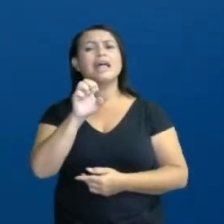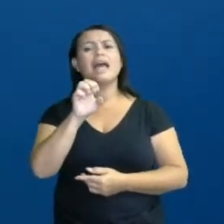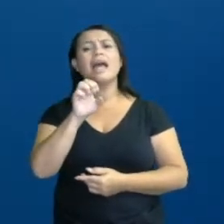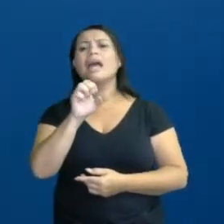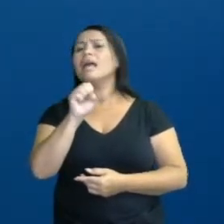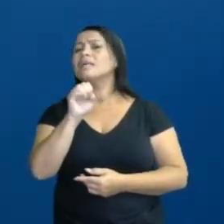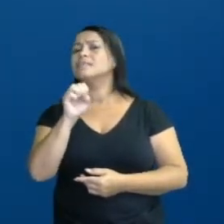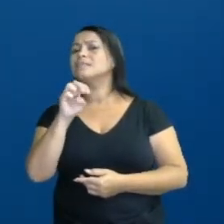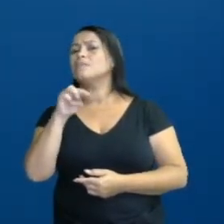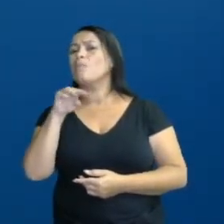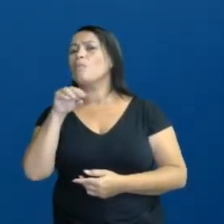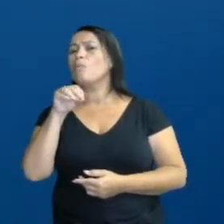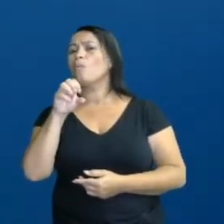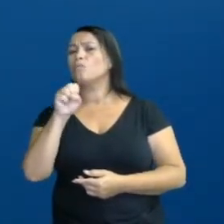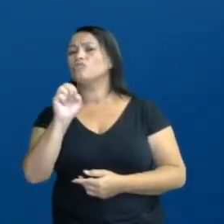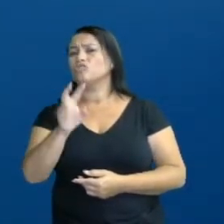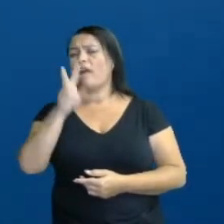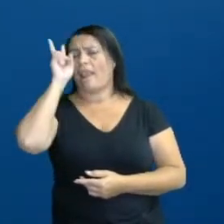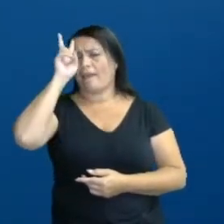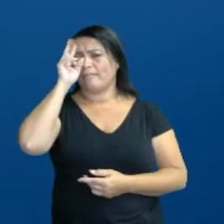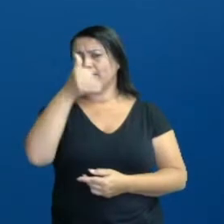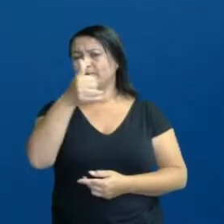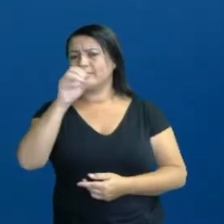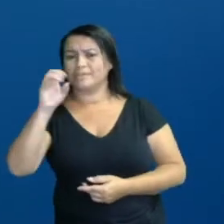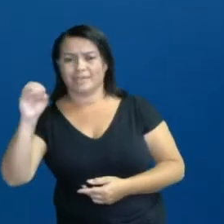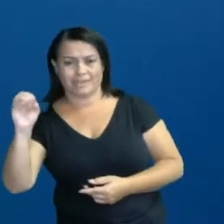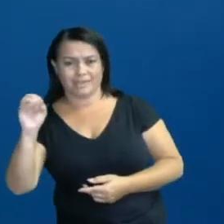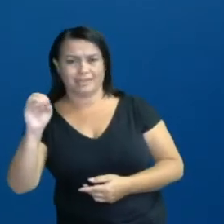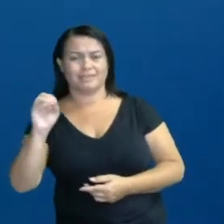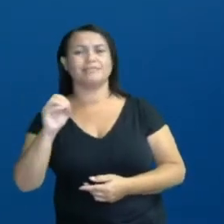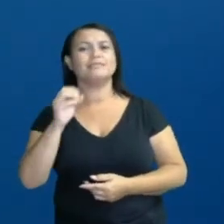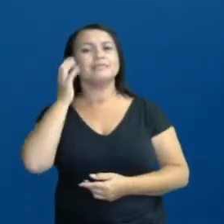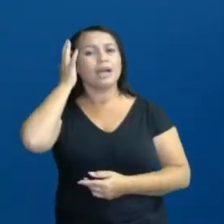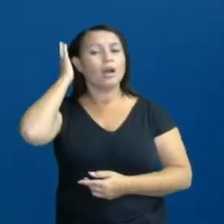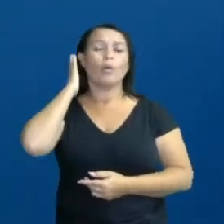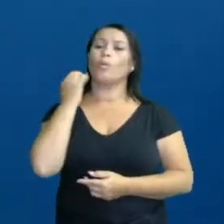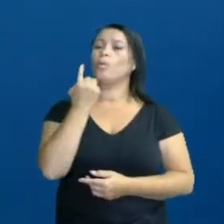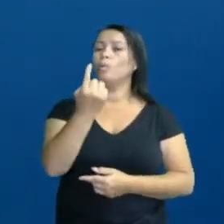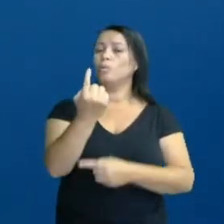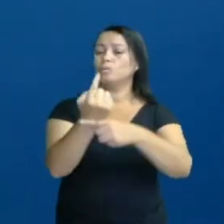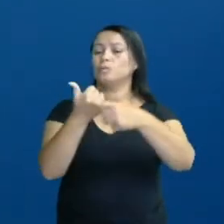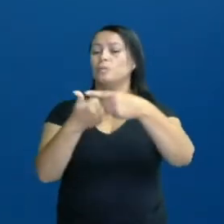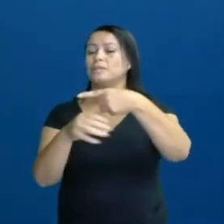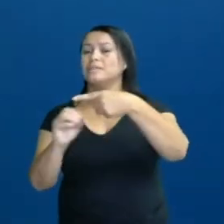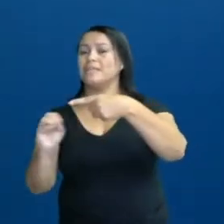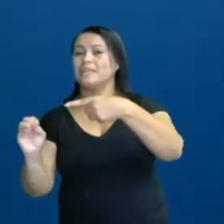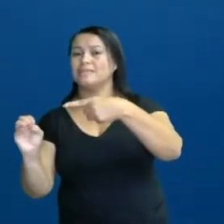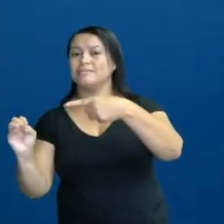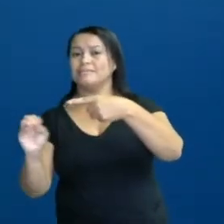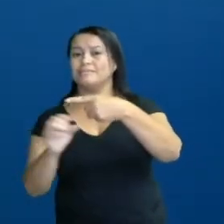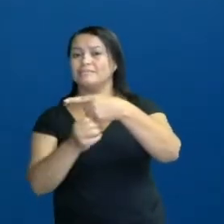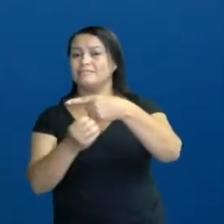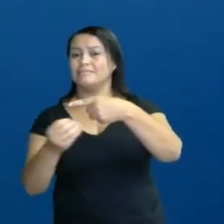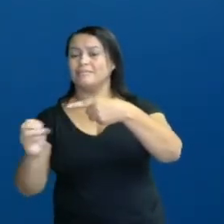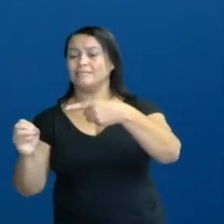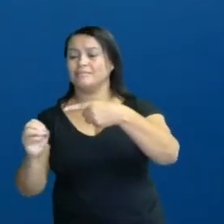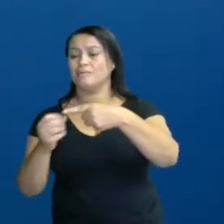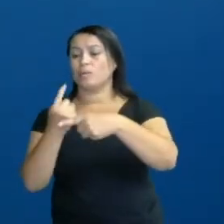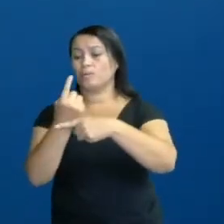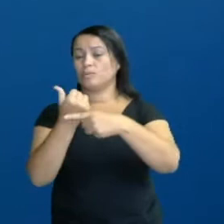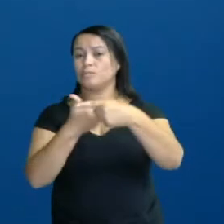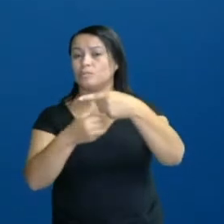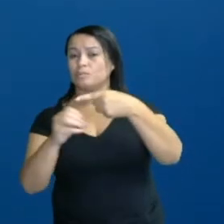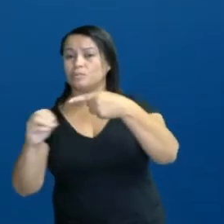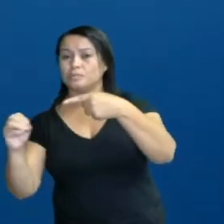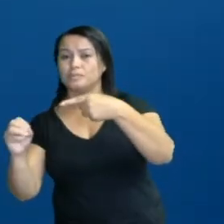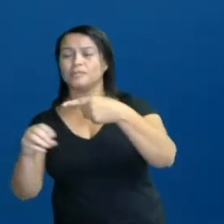quem? O número 100. Não é isso? Então, por isso é o quê? Centésimo. 1 sobre 100. Tá ok? Ó, 1